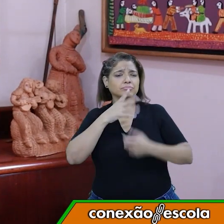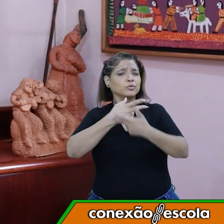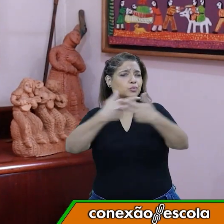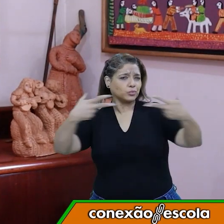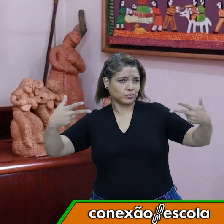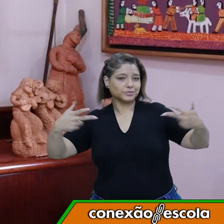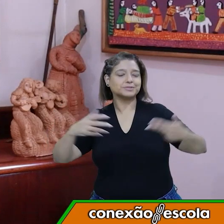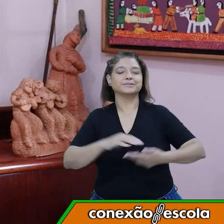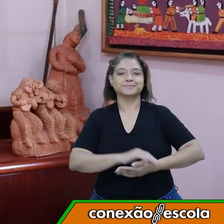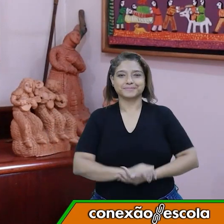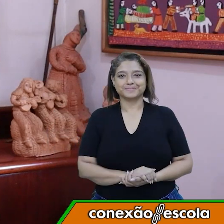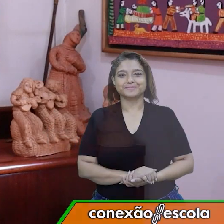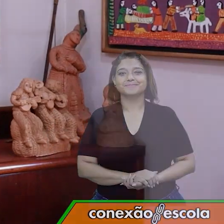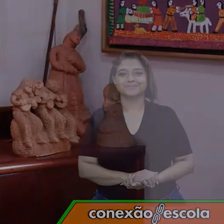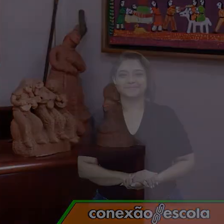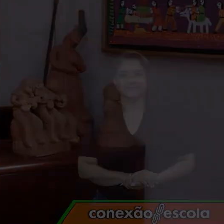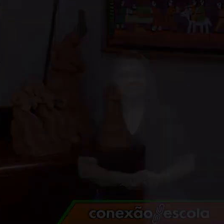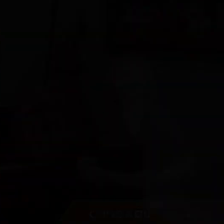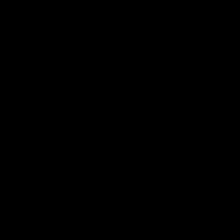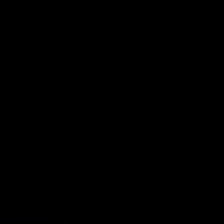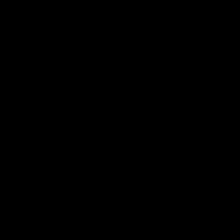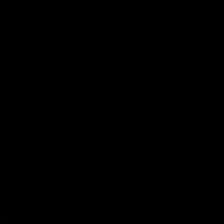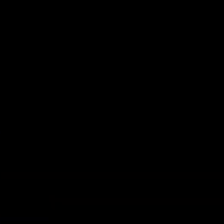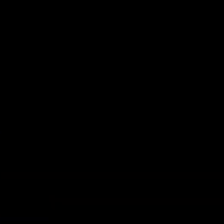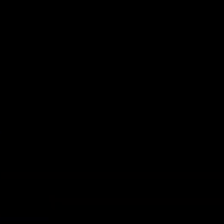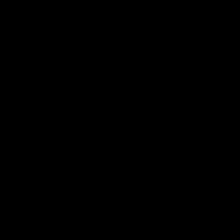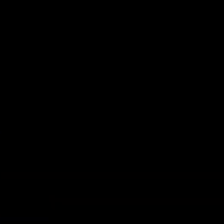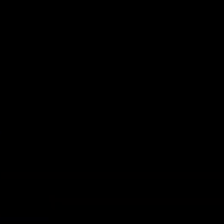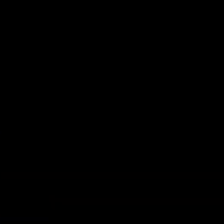viajei muito e conhecendo vários ateliês.